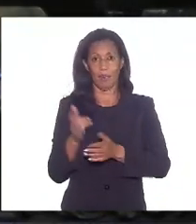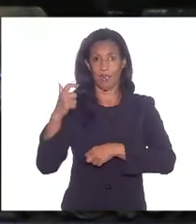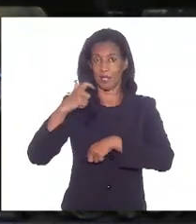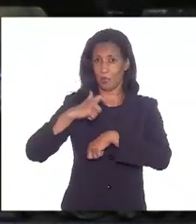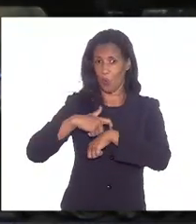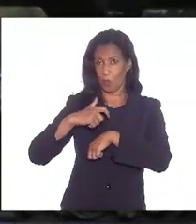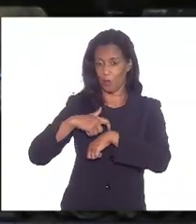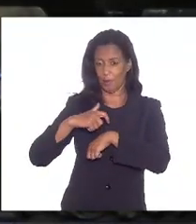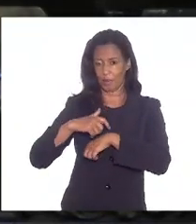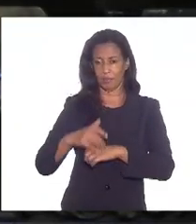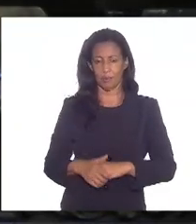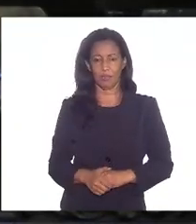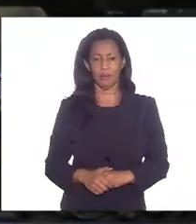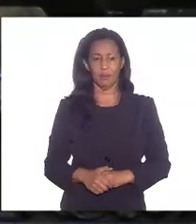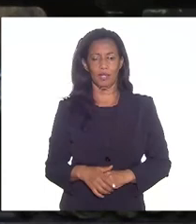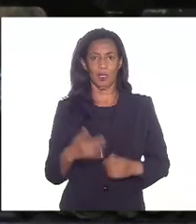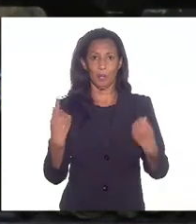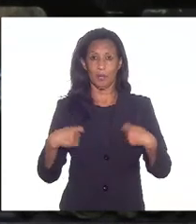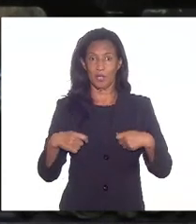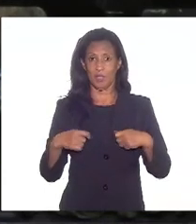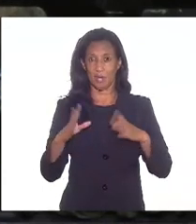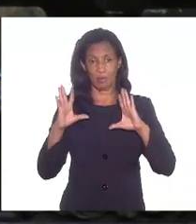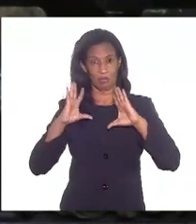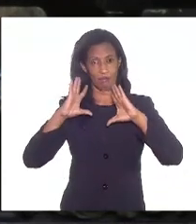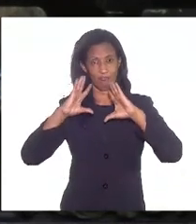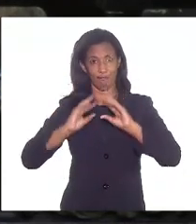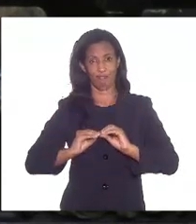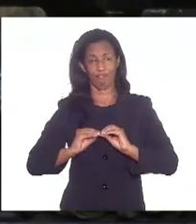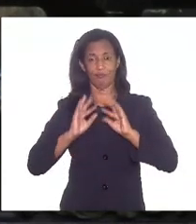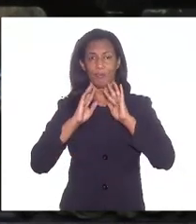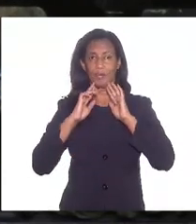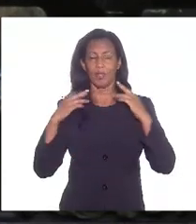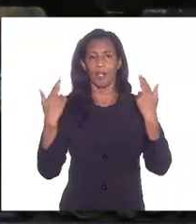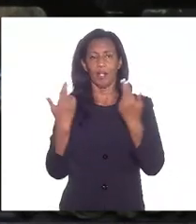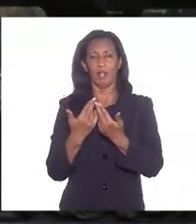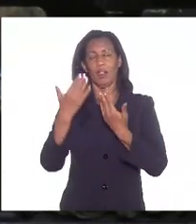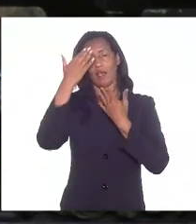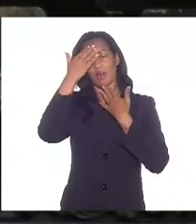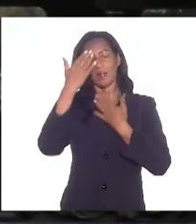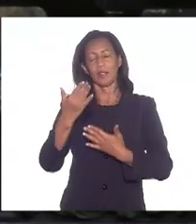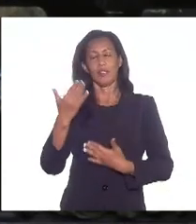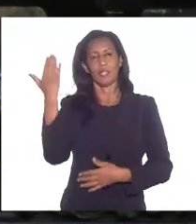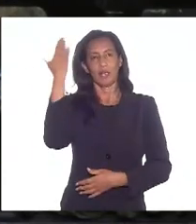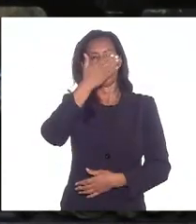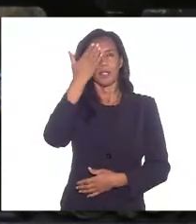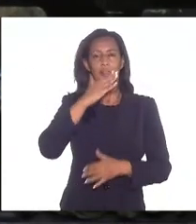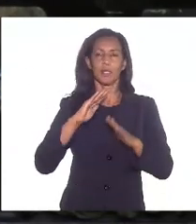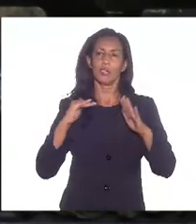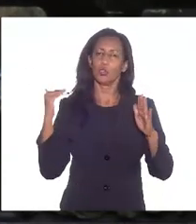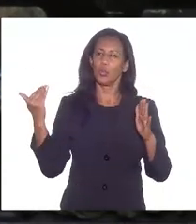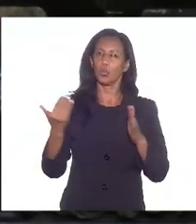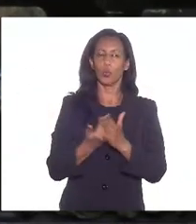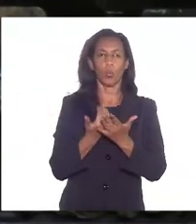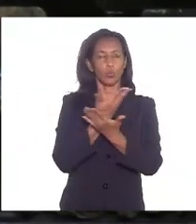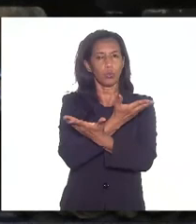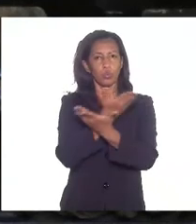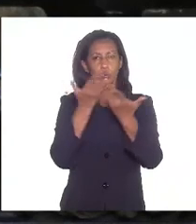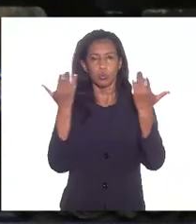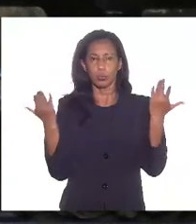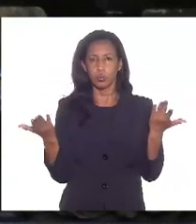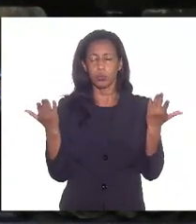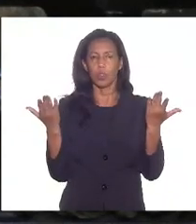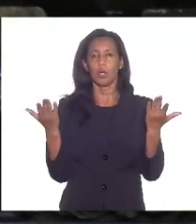momento, terminar a nossa reunião agradecendo a presença de todas e todos, inclusive do